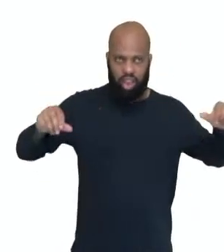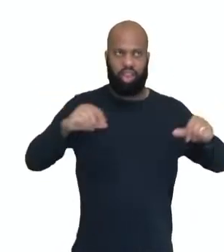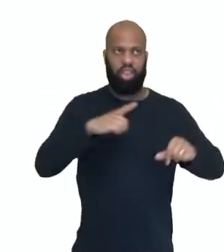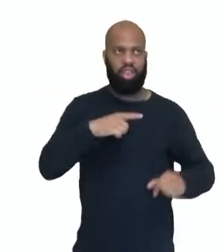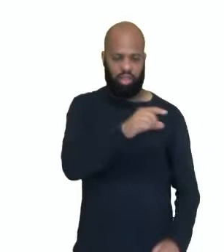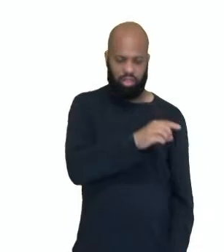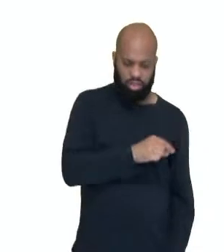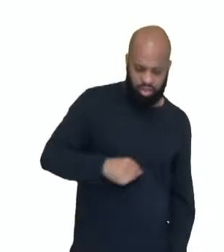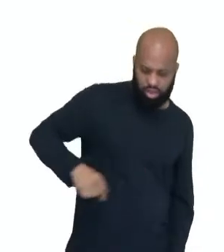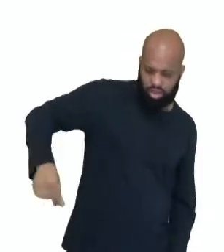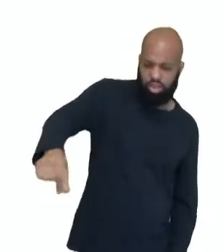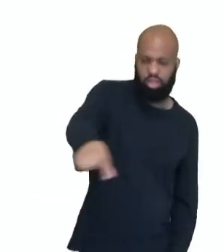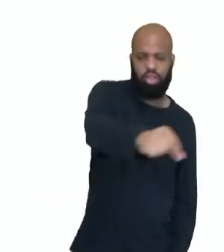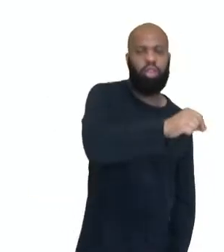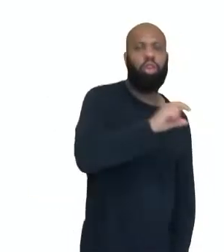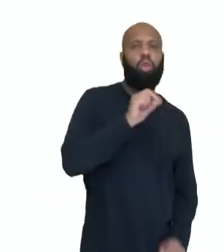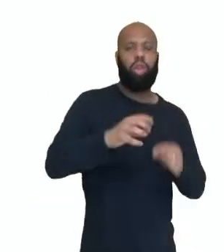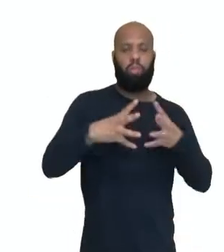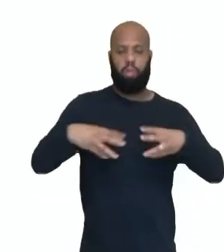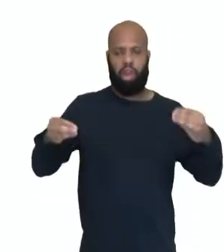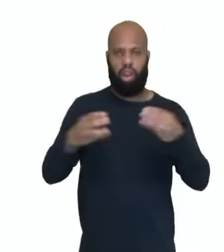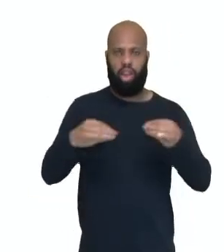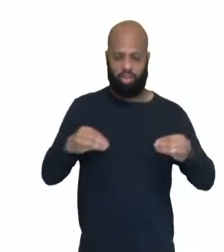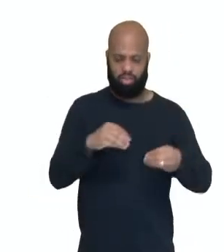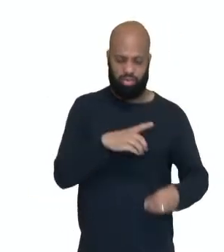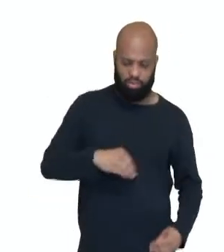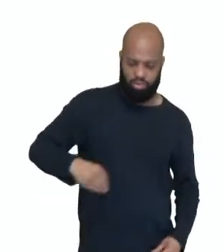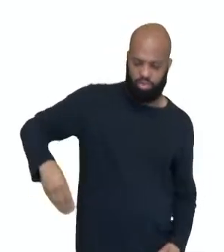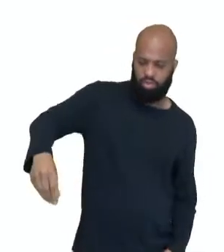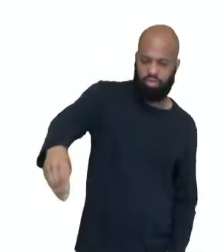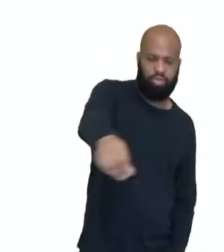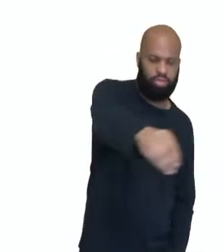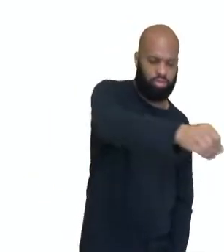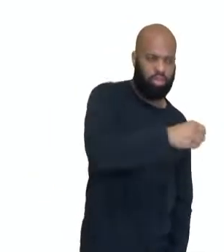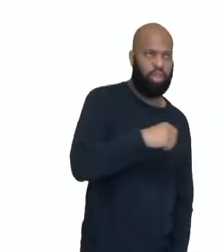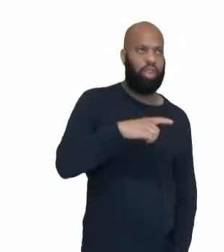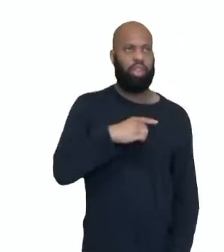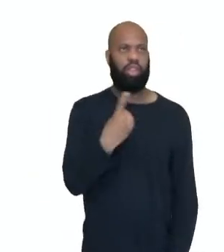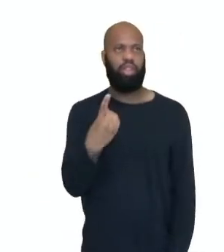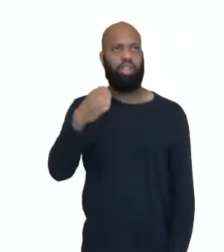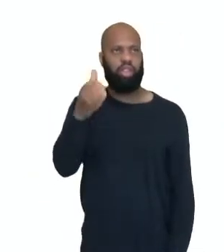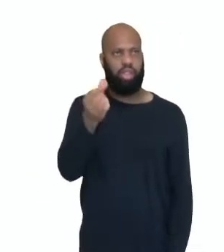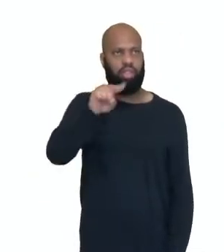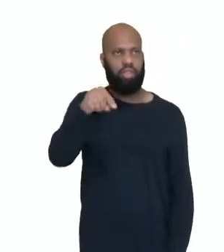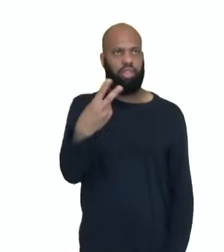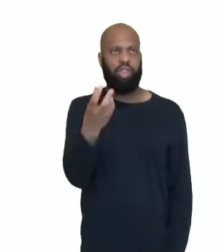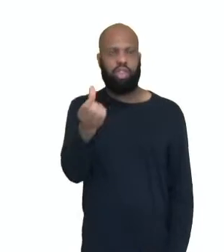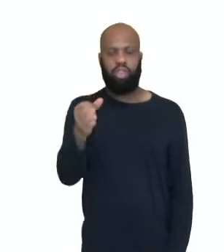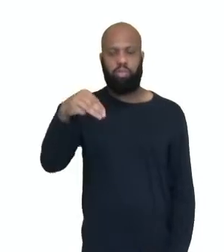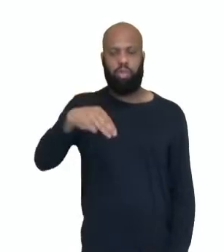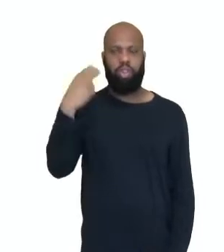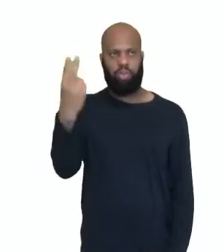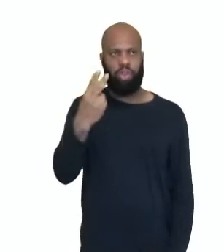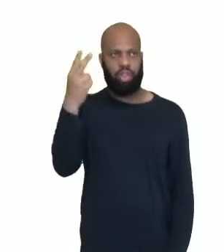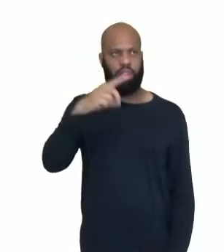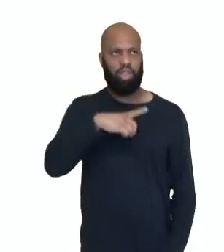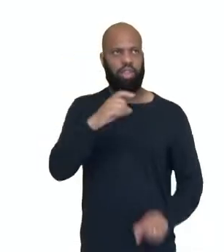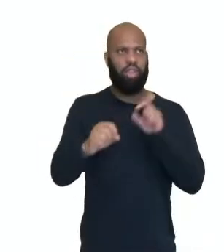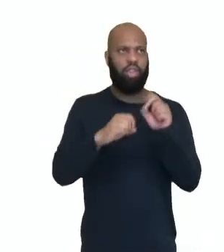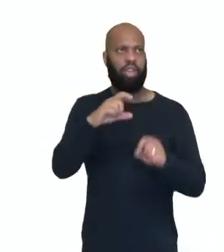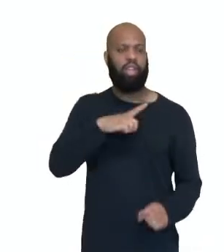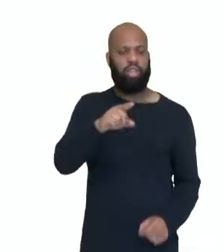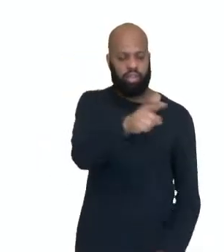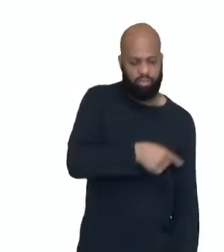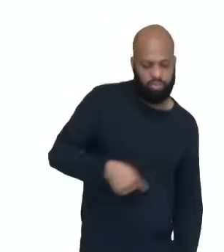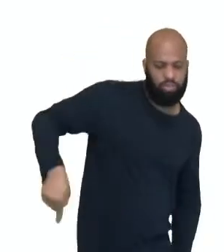de palha de arroz traçado com 16,26 metros quadrados. O ringue, então, a parte da área mesmo